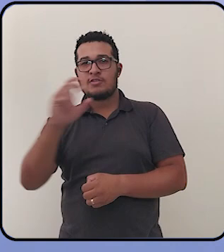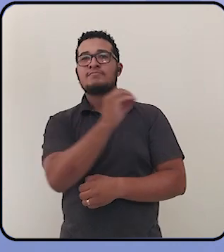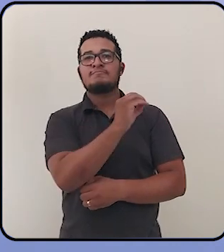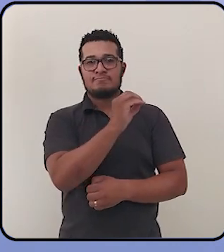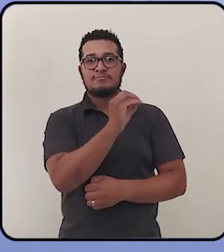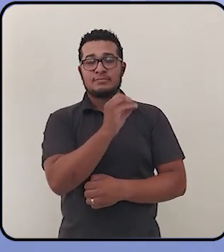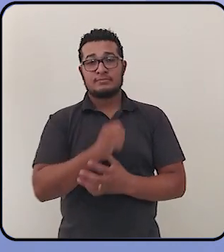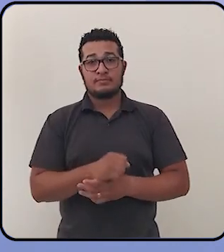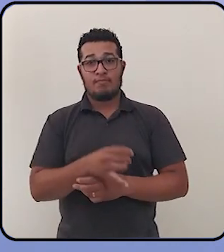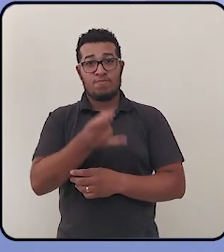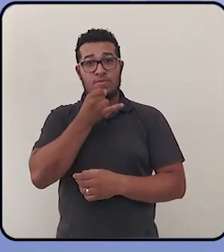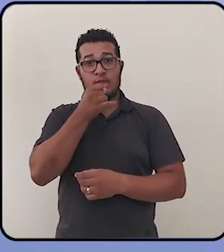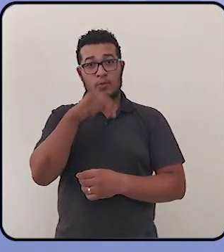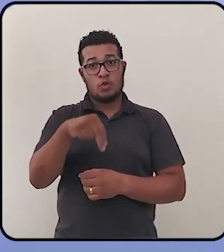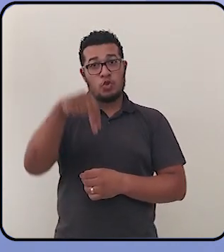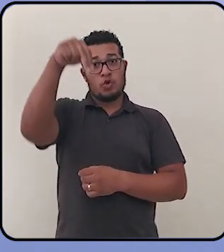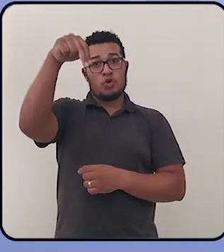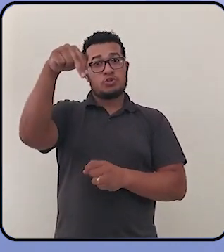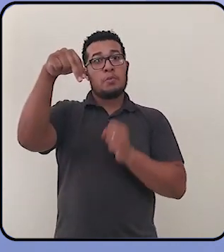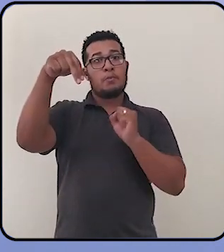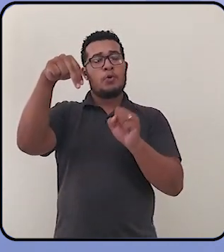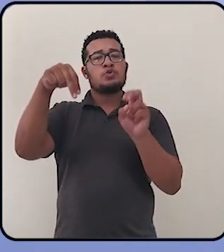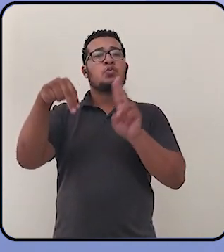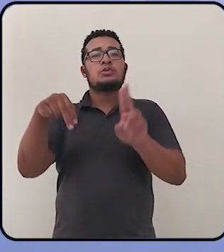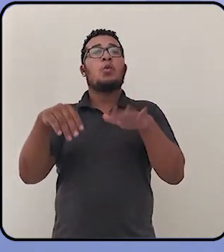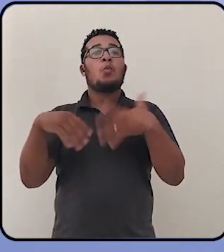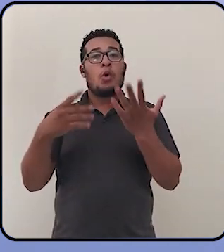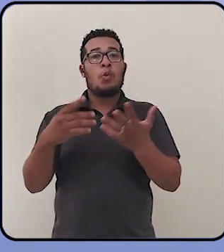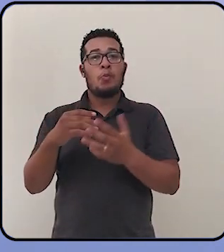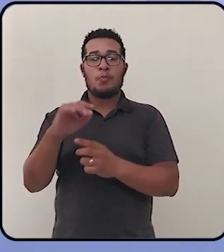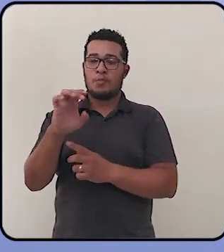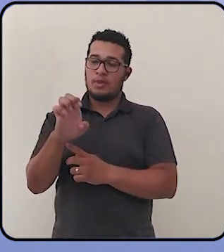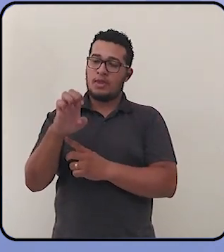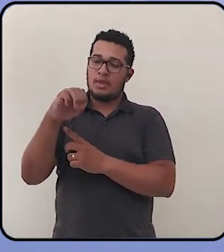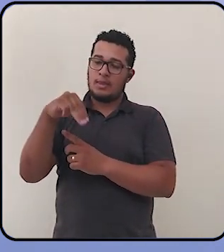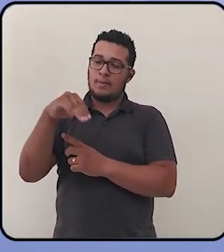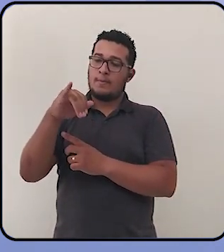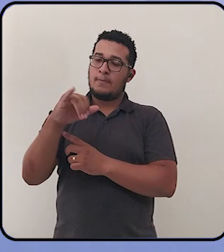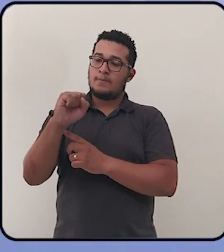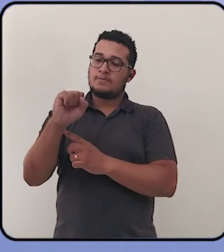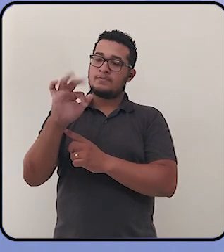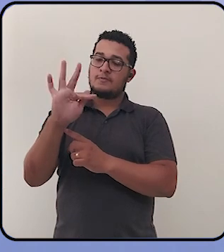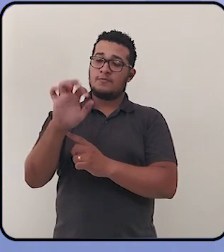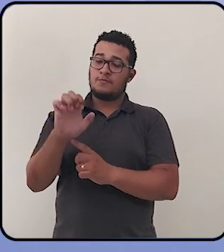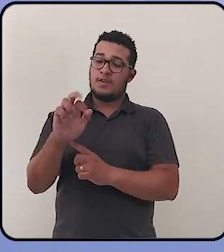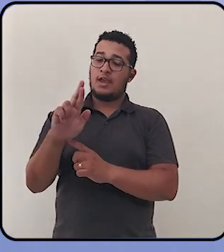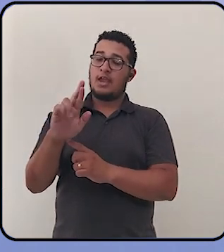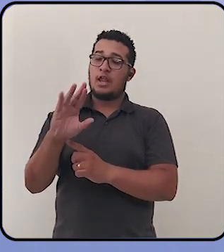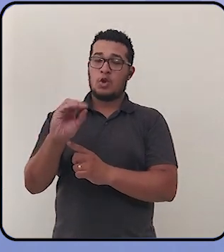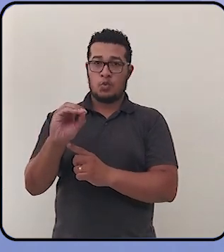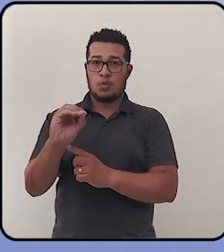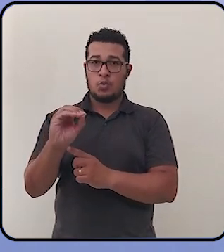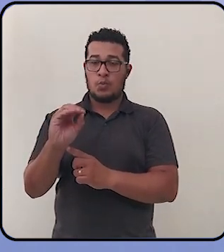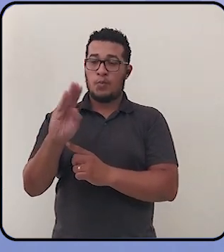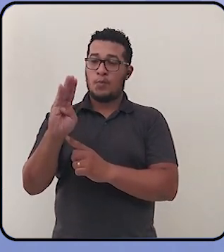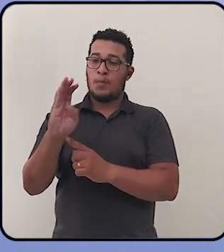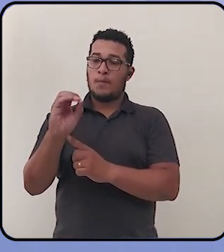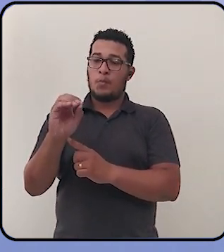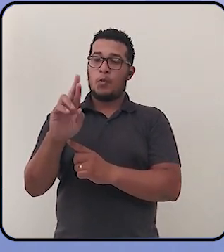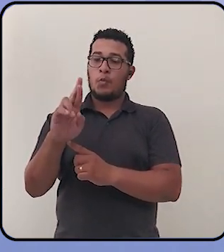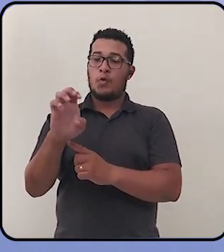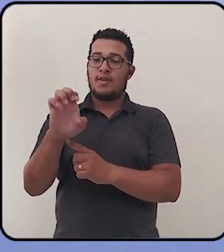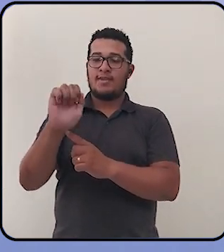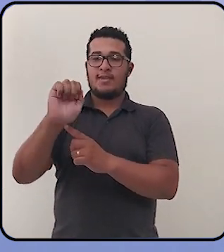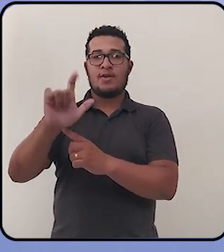oeste. Para norte, acima, a gente pode usar também hemisfério boreal. Daí a expressão